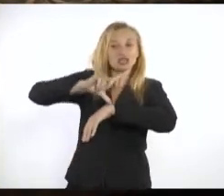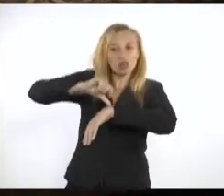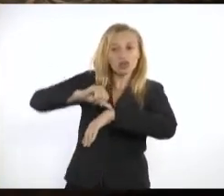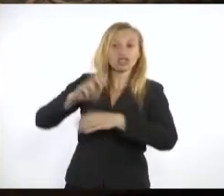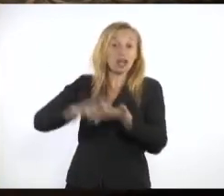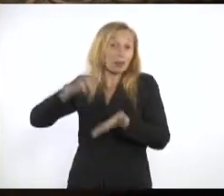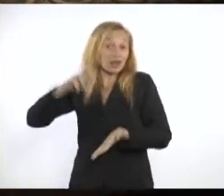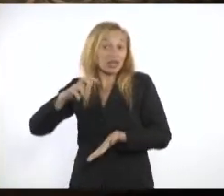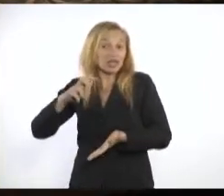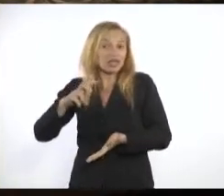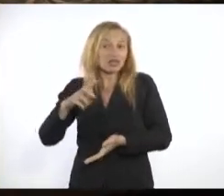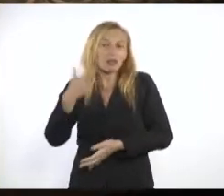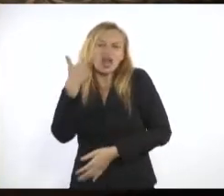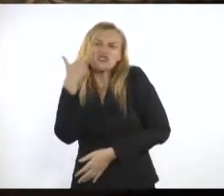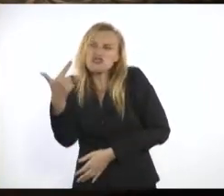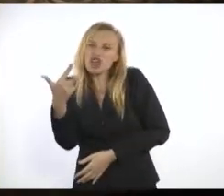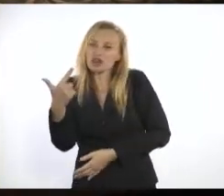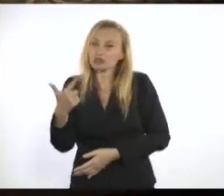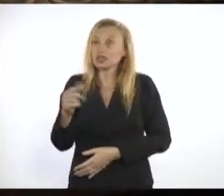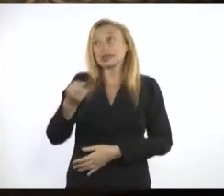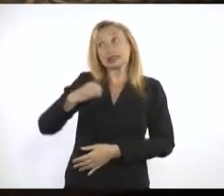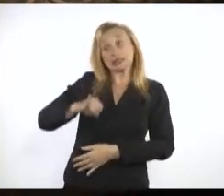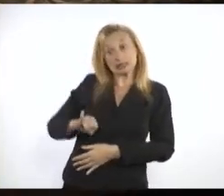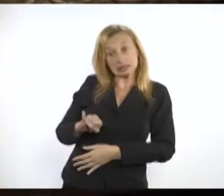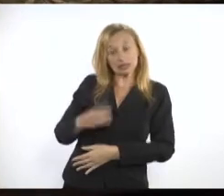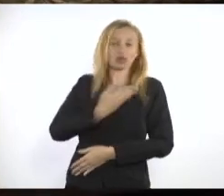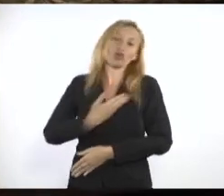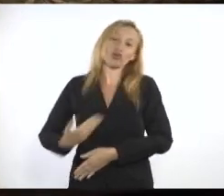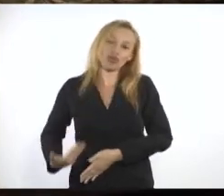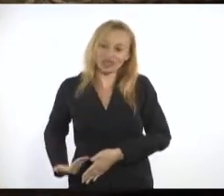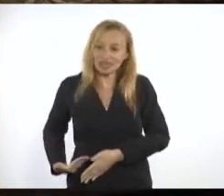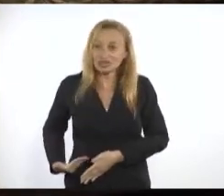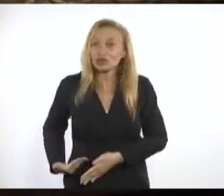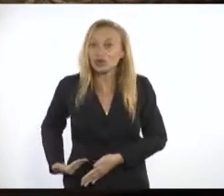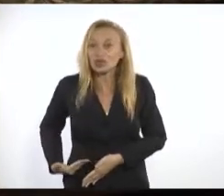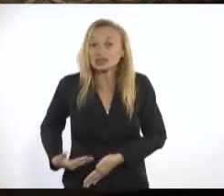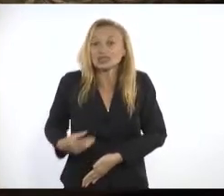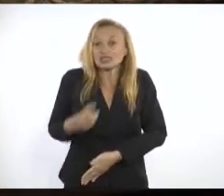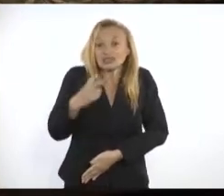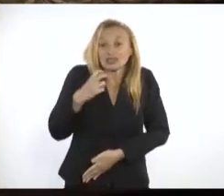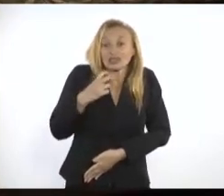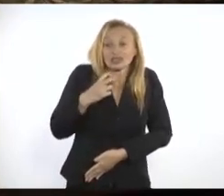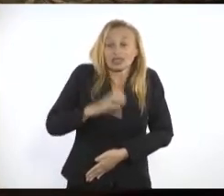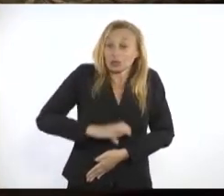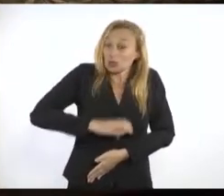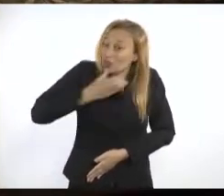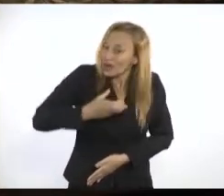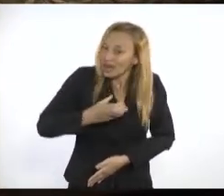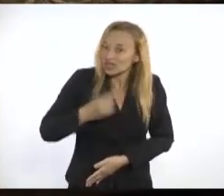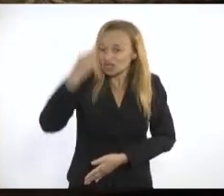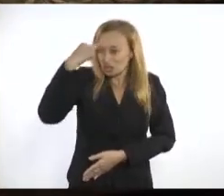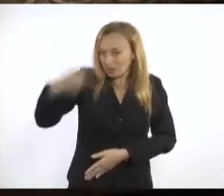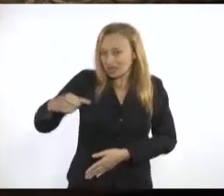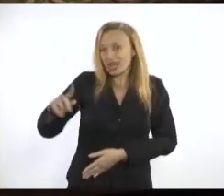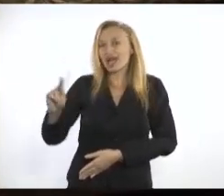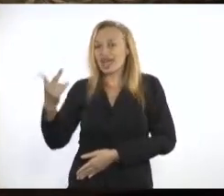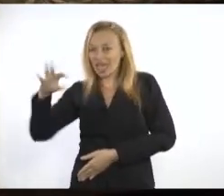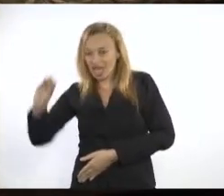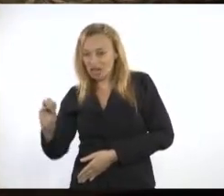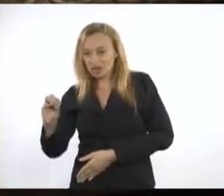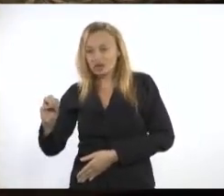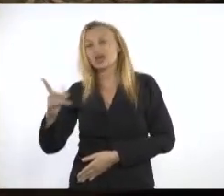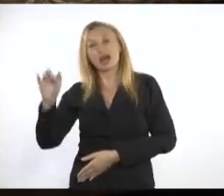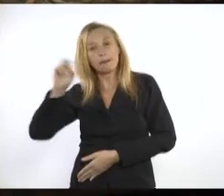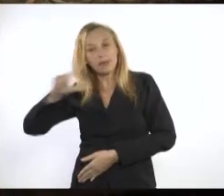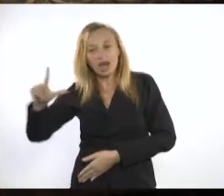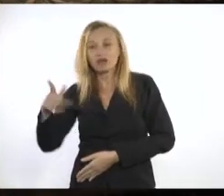manhã, para ouvirmos. Isso é, se o governador tiver coragem de enviar o Hélio Cabral e de enviar